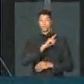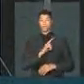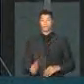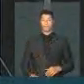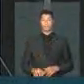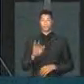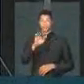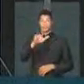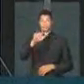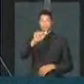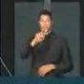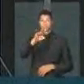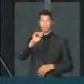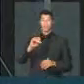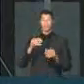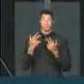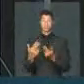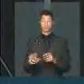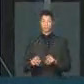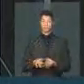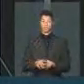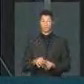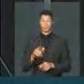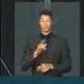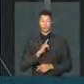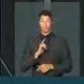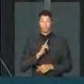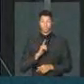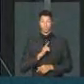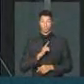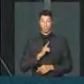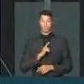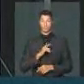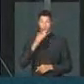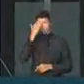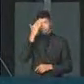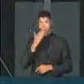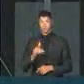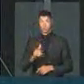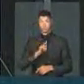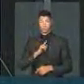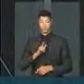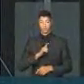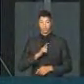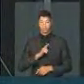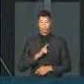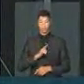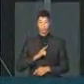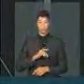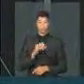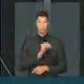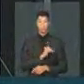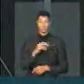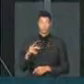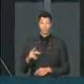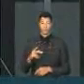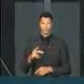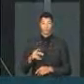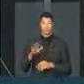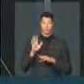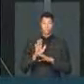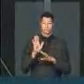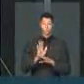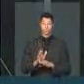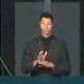Flávio Dino no Maranhão, como também tivemos a honra de termos a oportunidade de